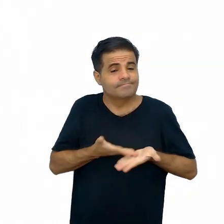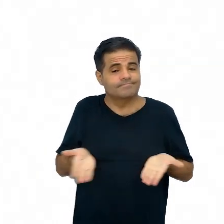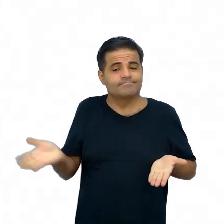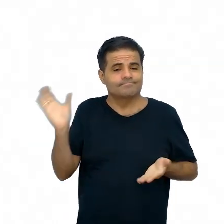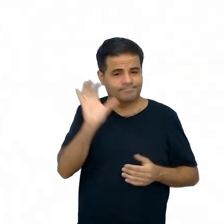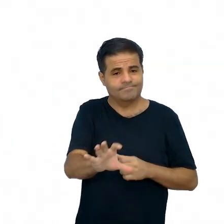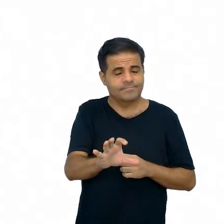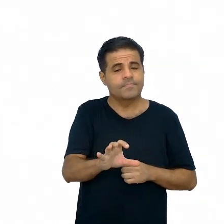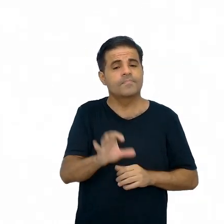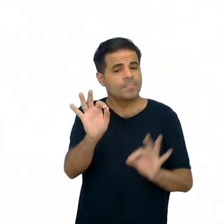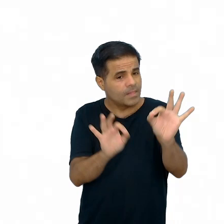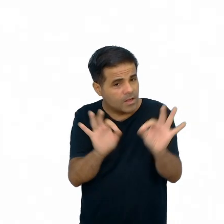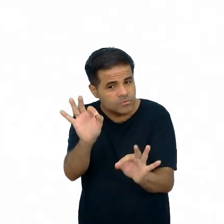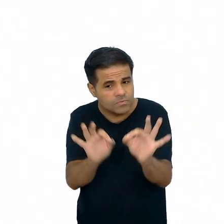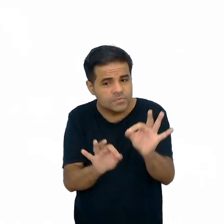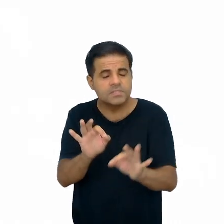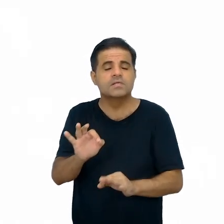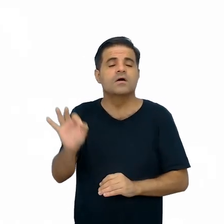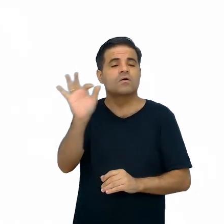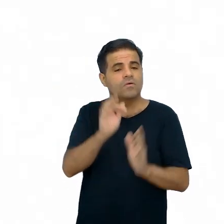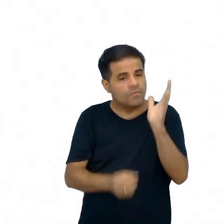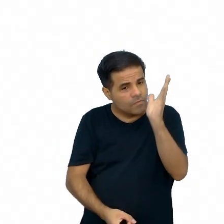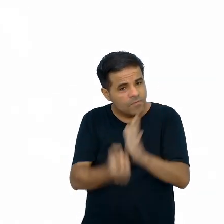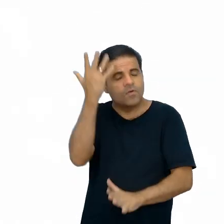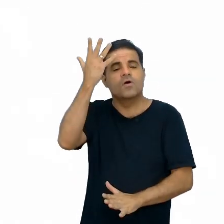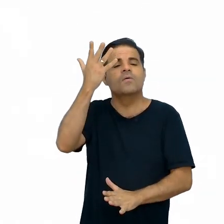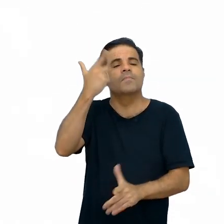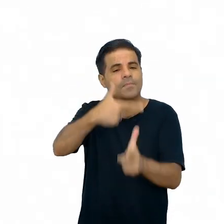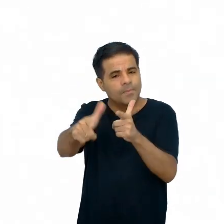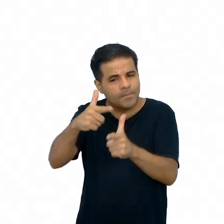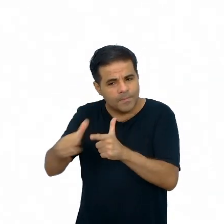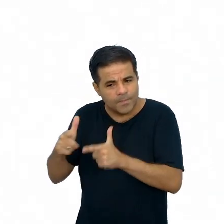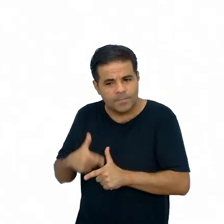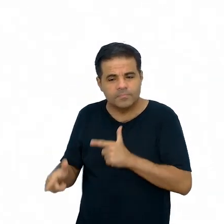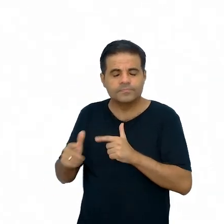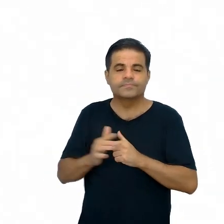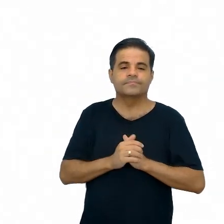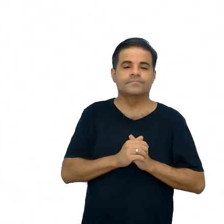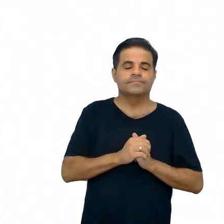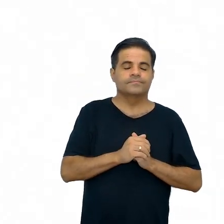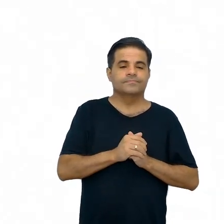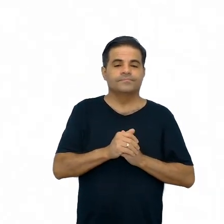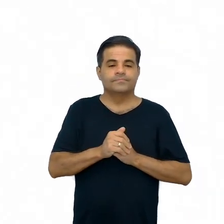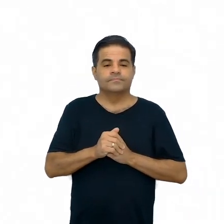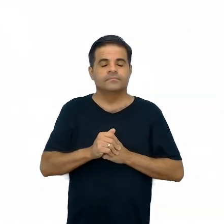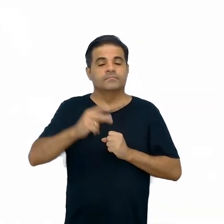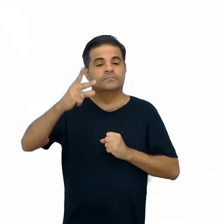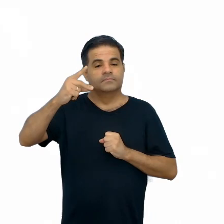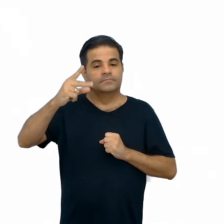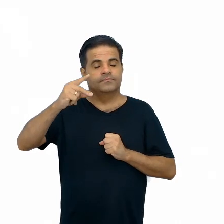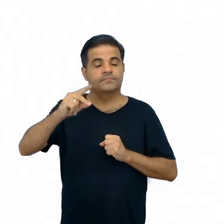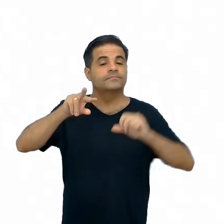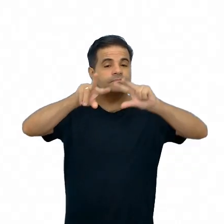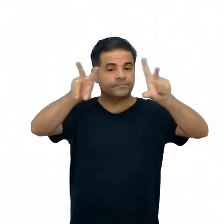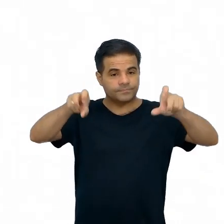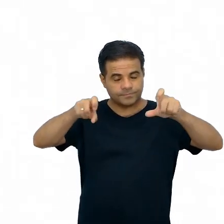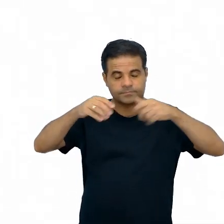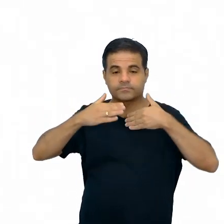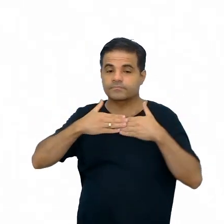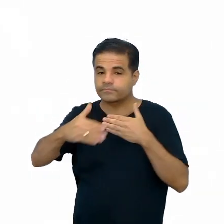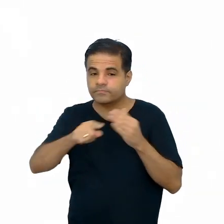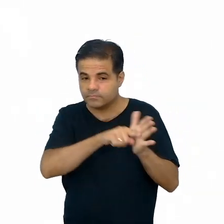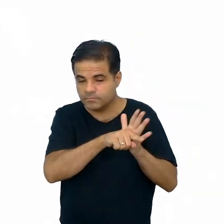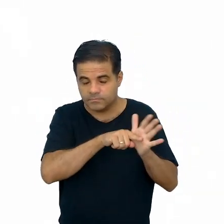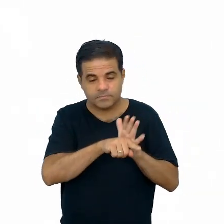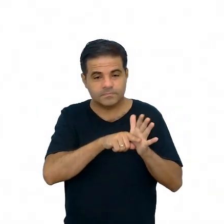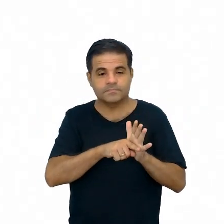aí na resolução e formulação de problemas. Segundo essa situação, a